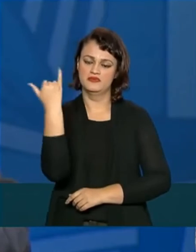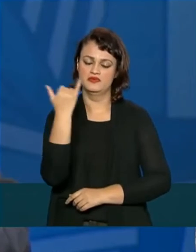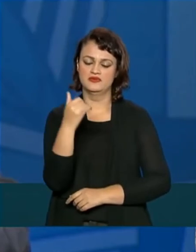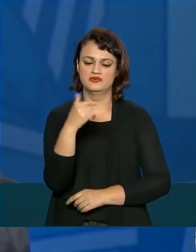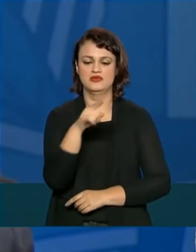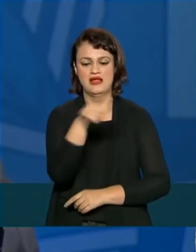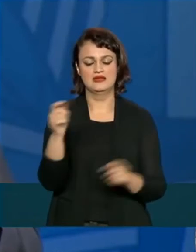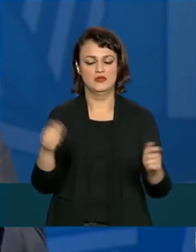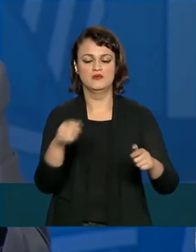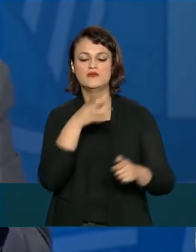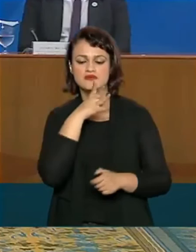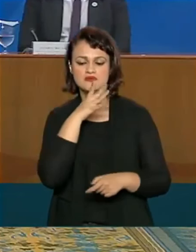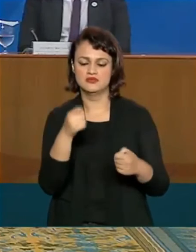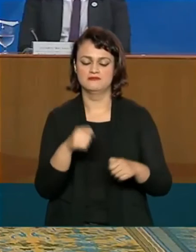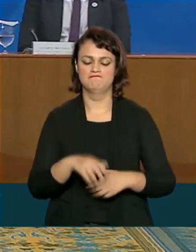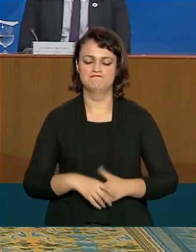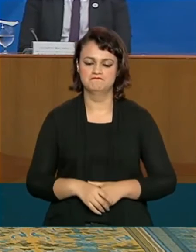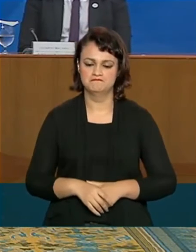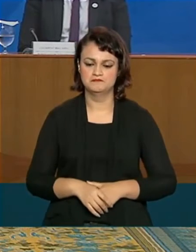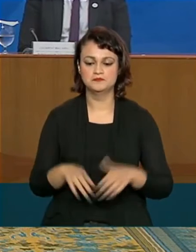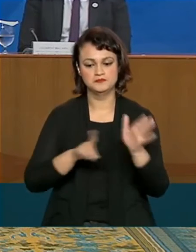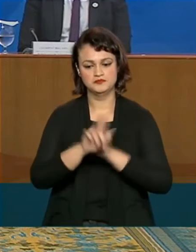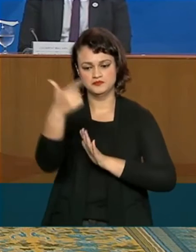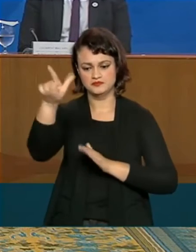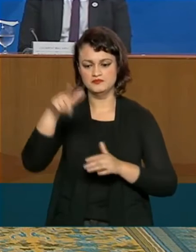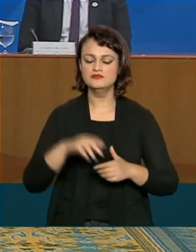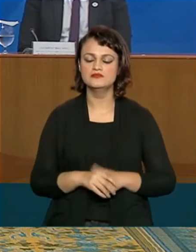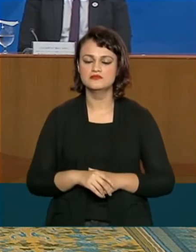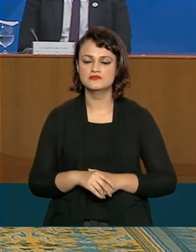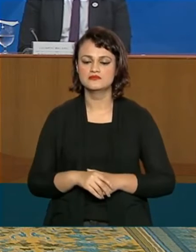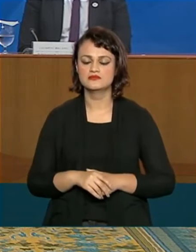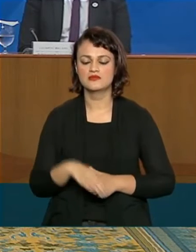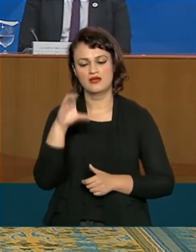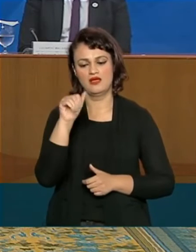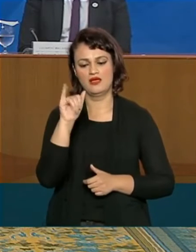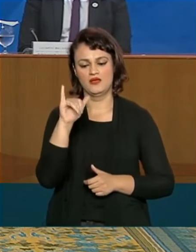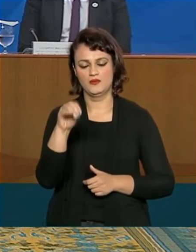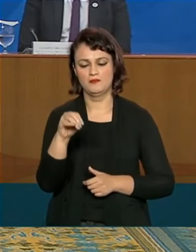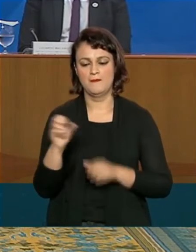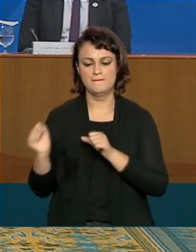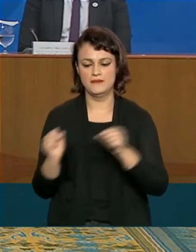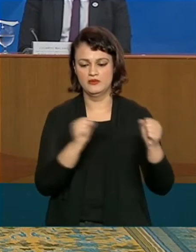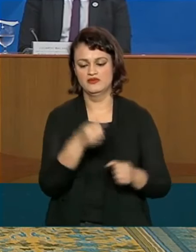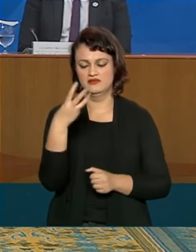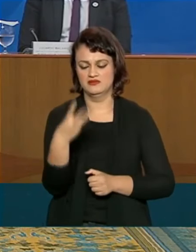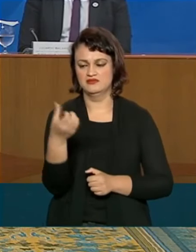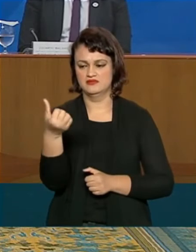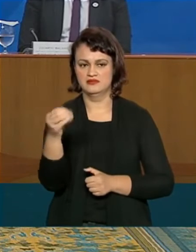de competência. Próxima pergunta. A próxima pergunta é do Caio Espeixoto, Poder 360.